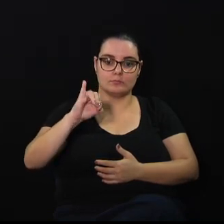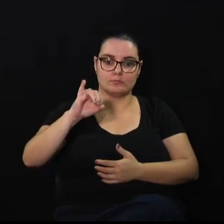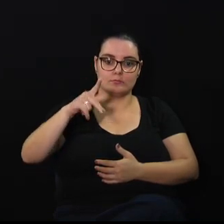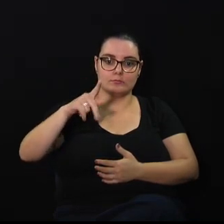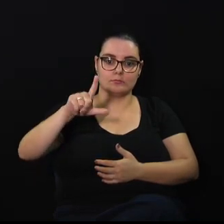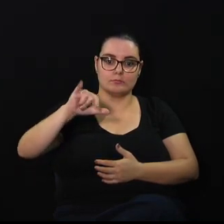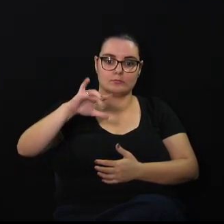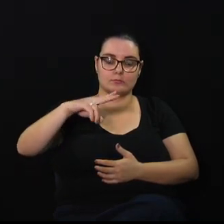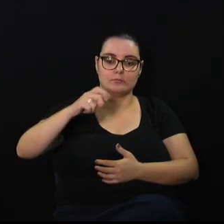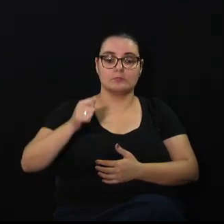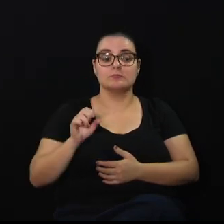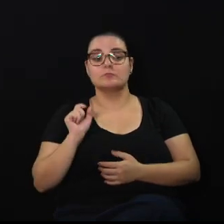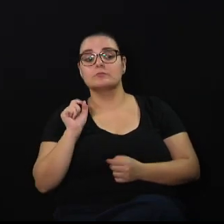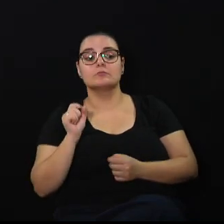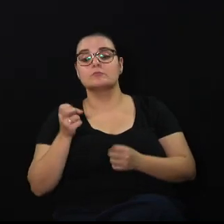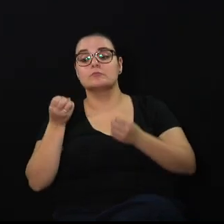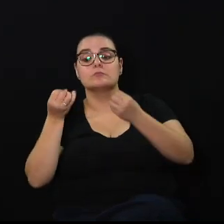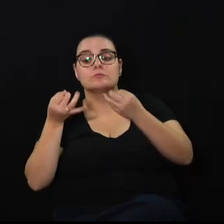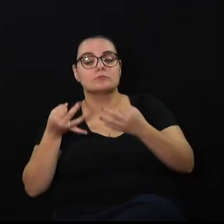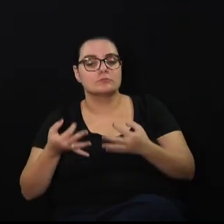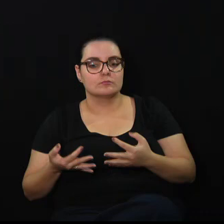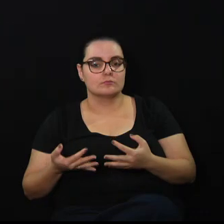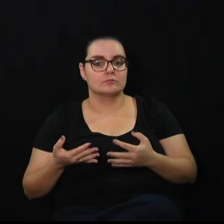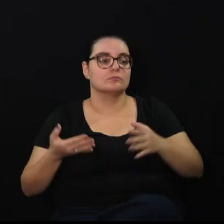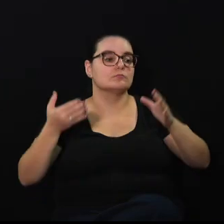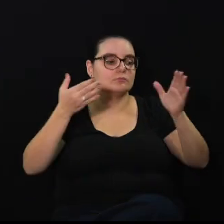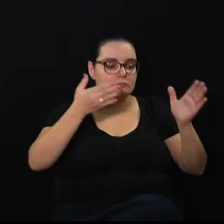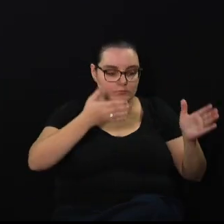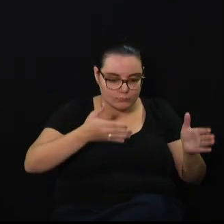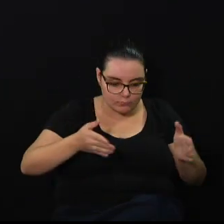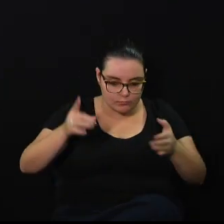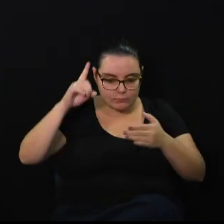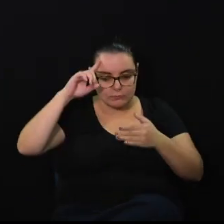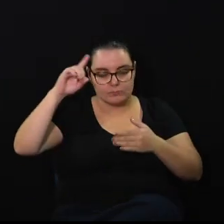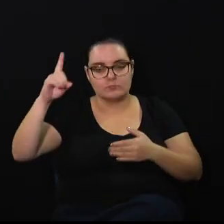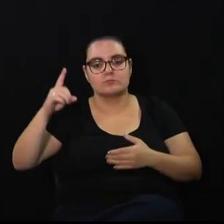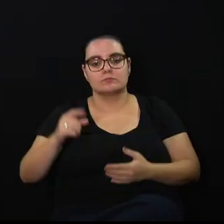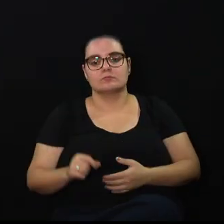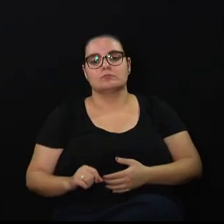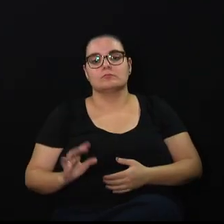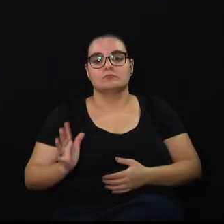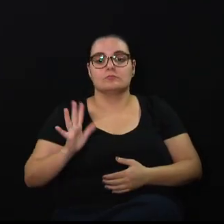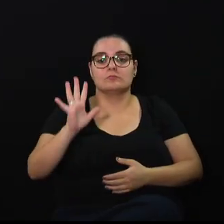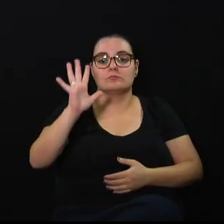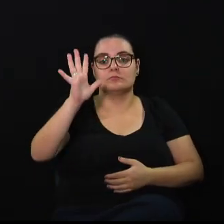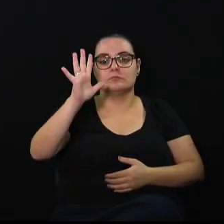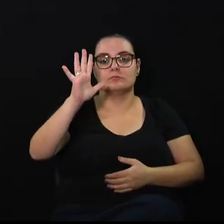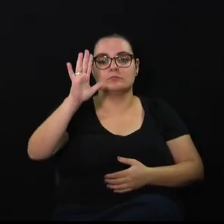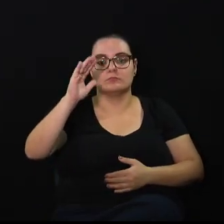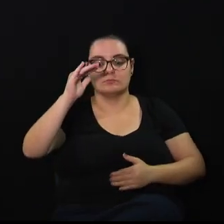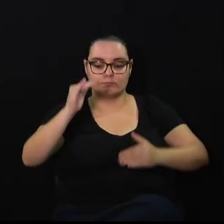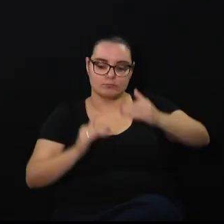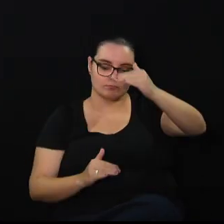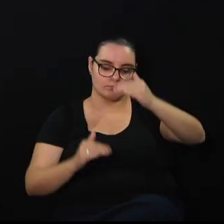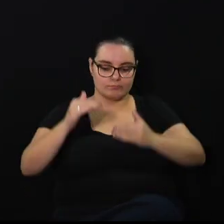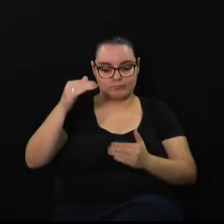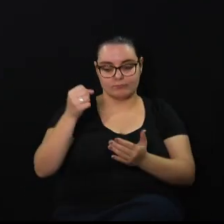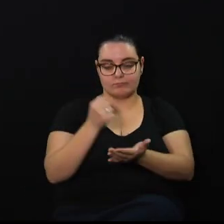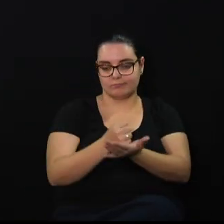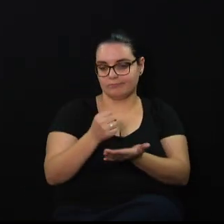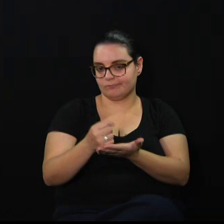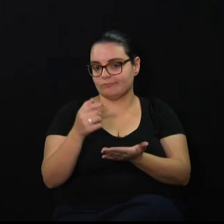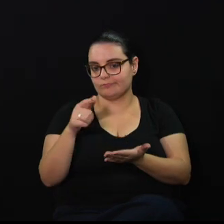justificar que daqui é essas rotinas trazem um gasto um desequilíbrio contratual